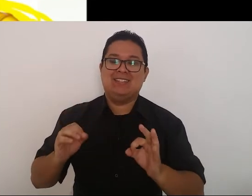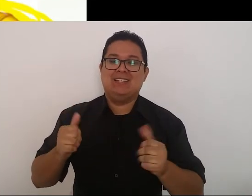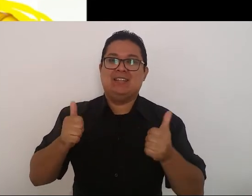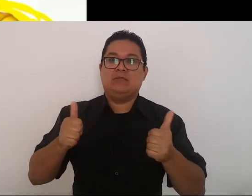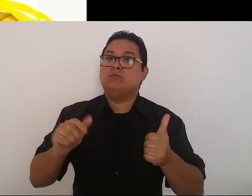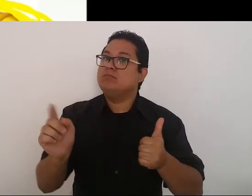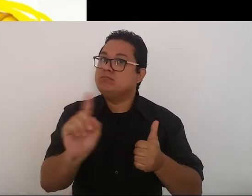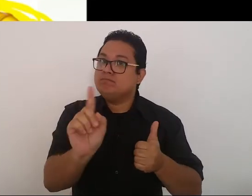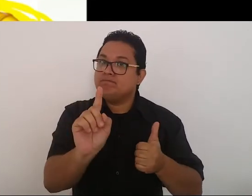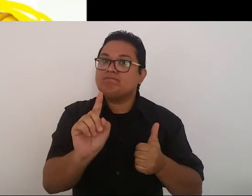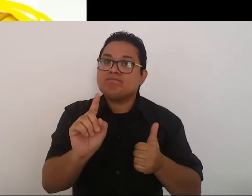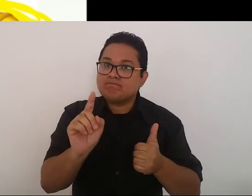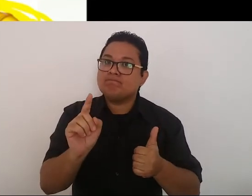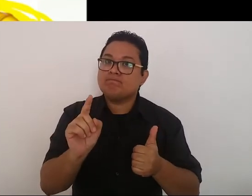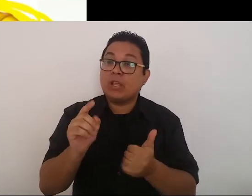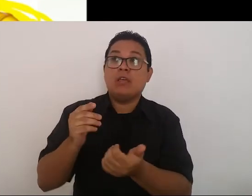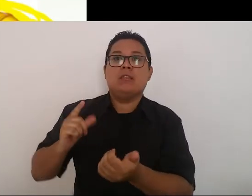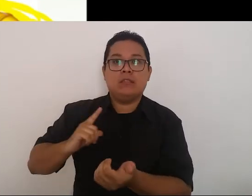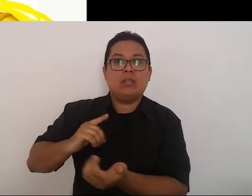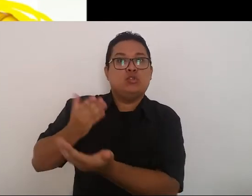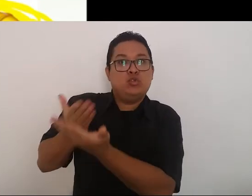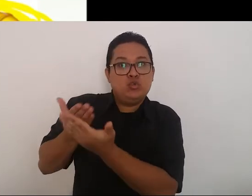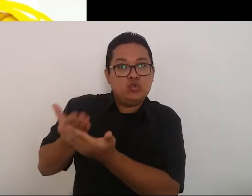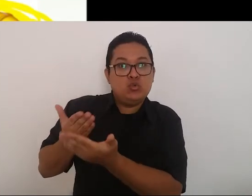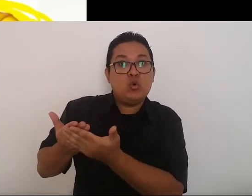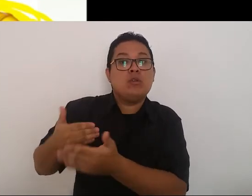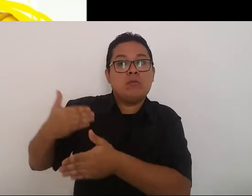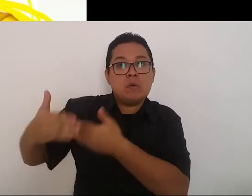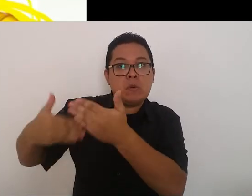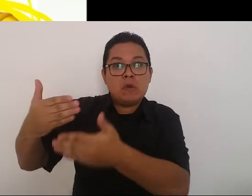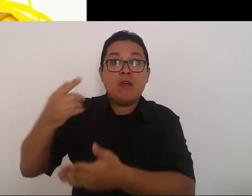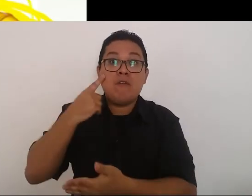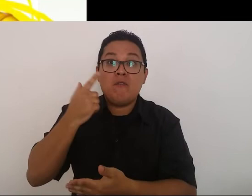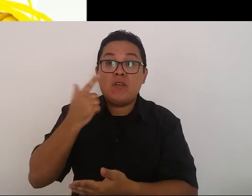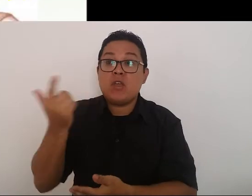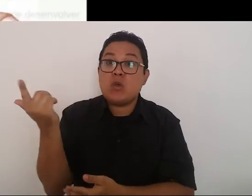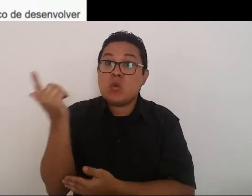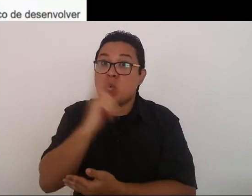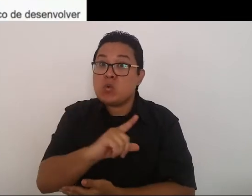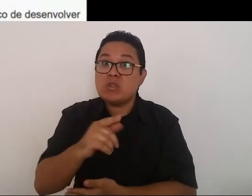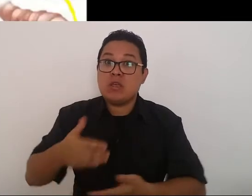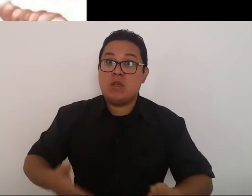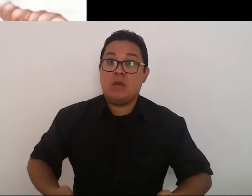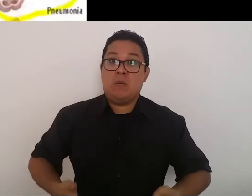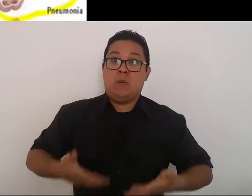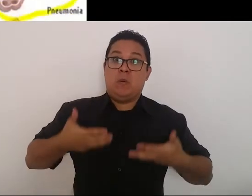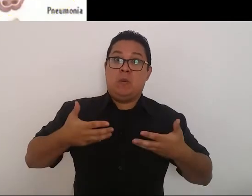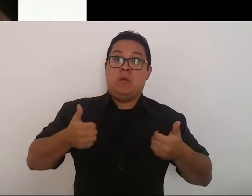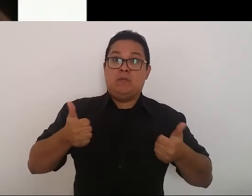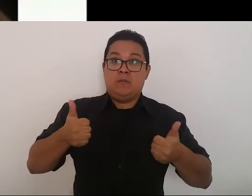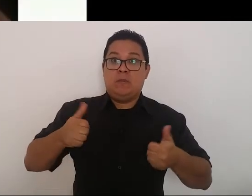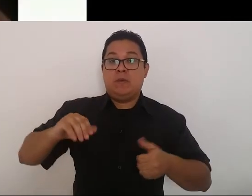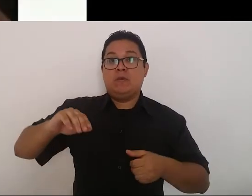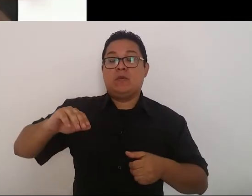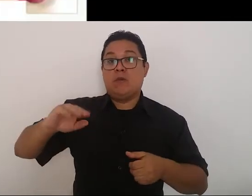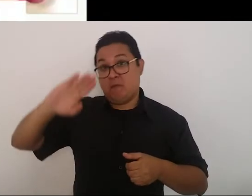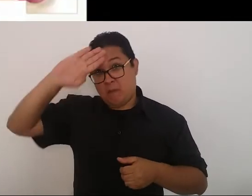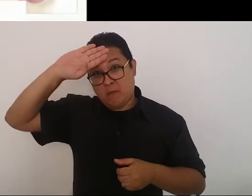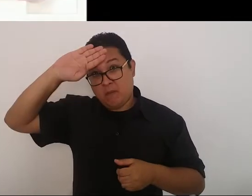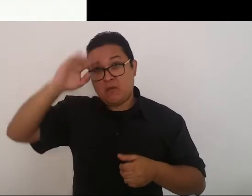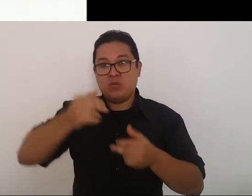aí, que estão mostrando o promissor, são esses aqui, tá? Tem muitos